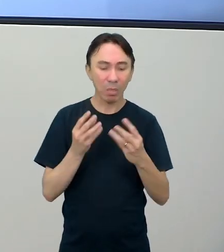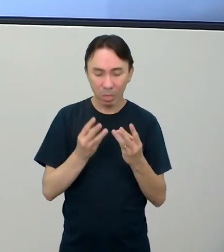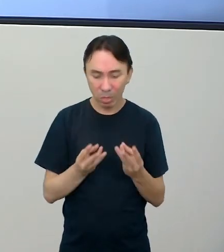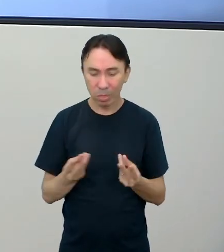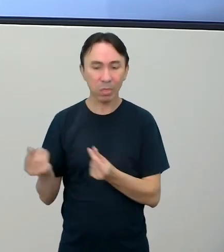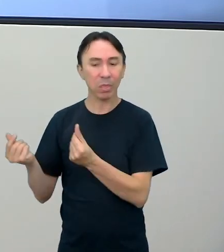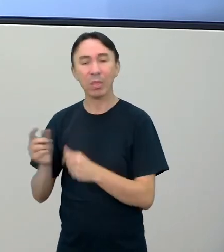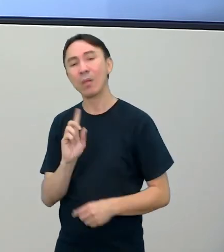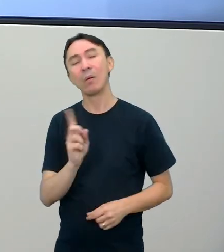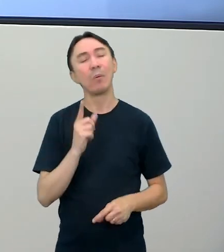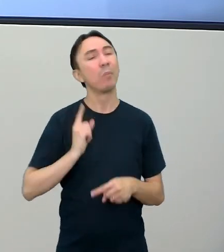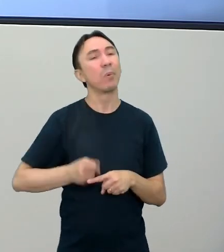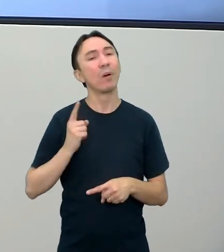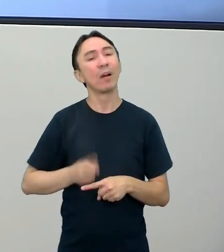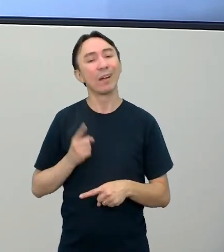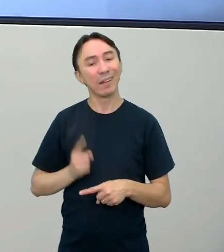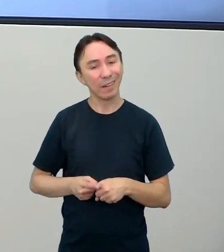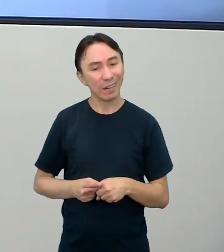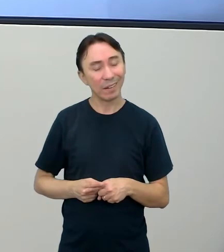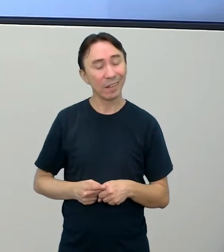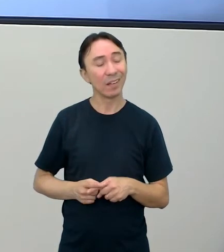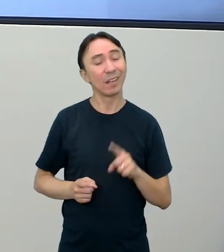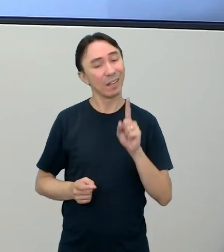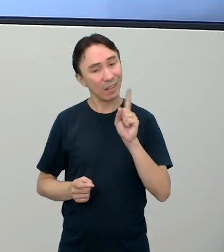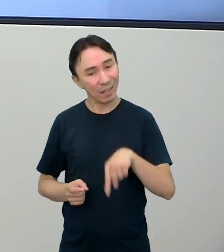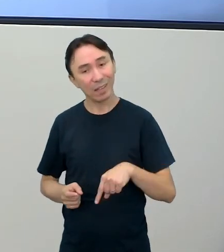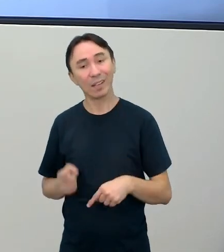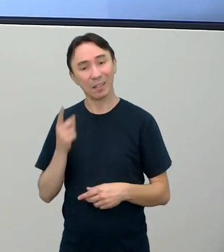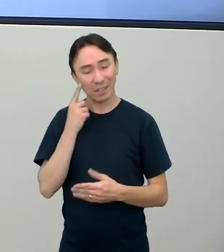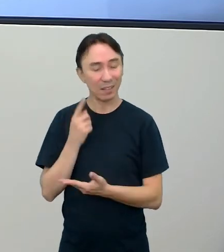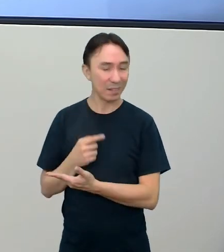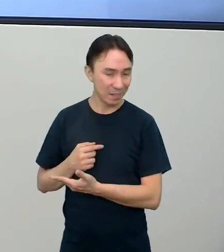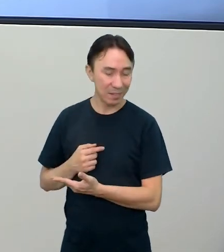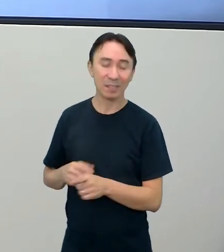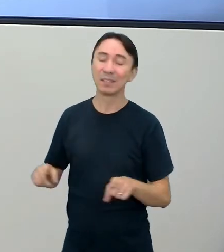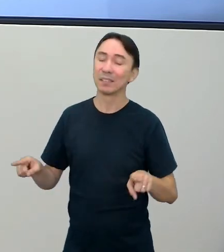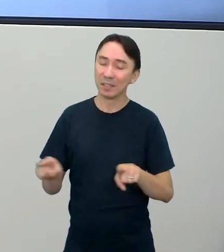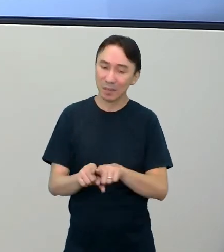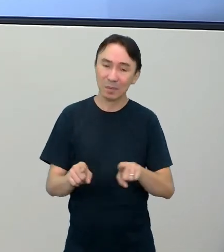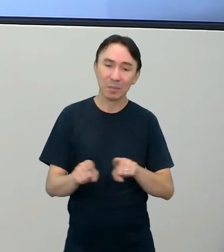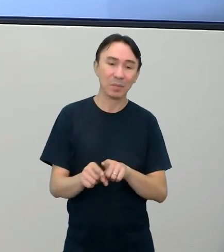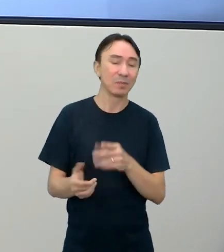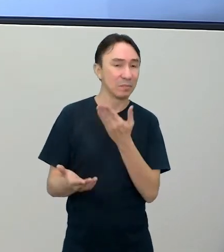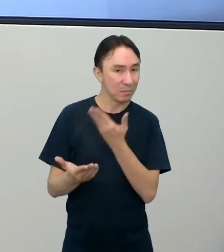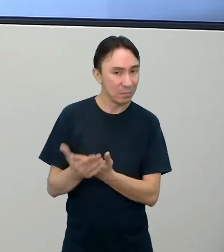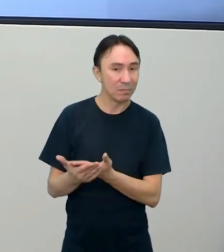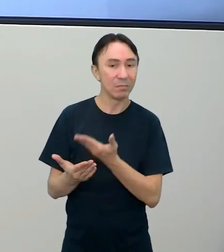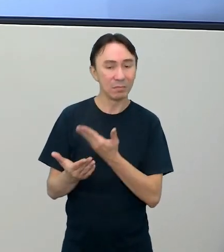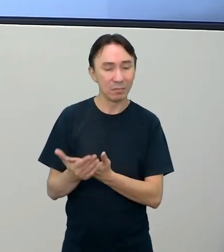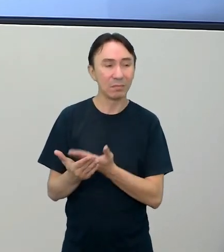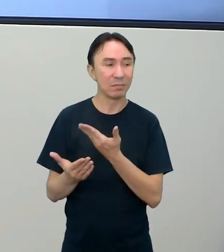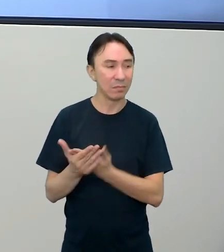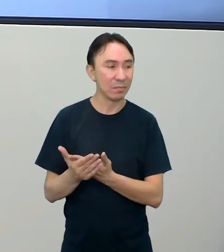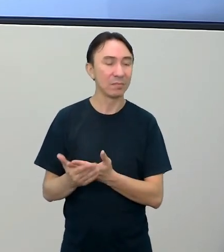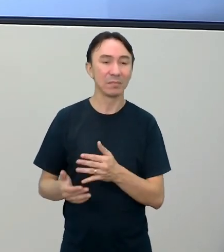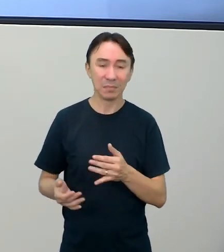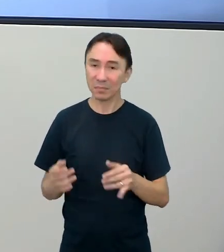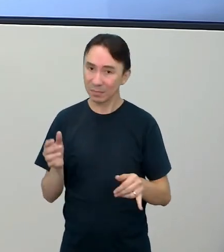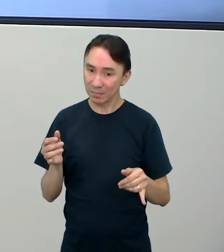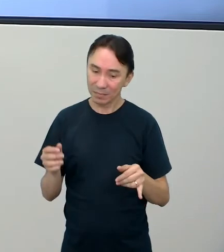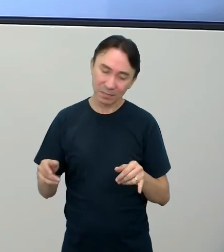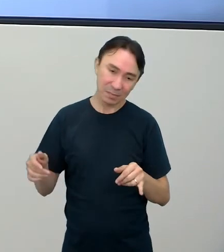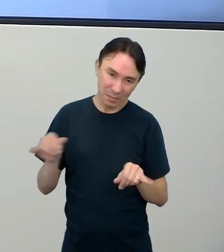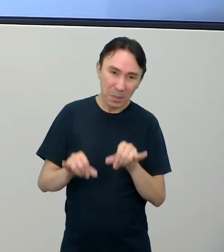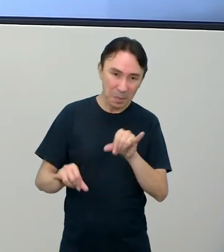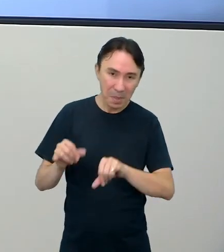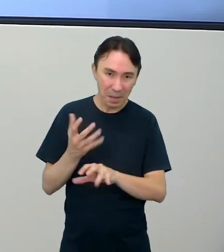Então, essa daí tem a ver com o processo de solubilidade, que é estudado também no componente de química, quando vocês